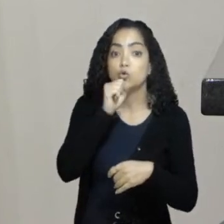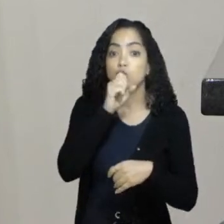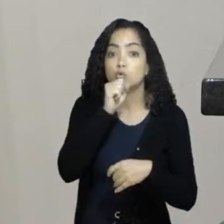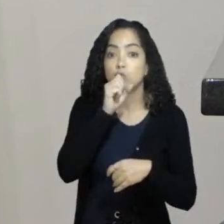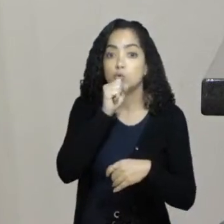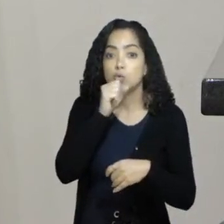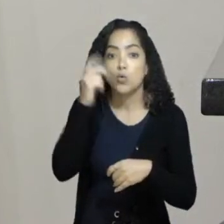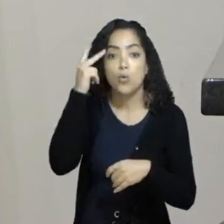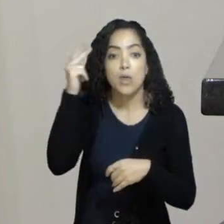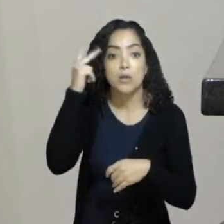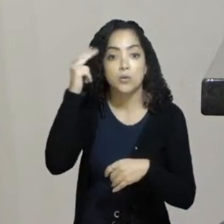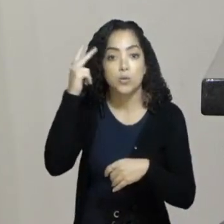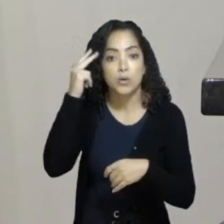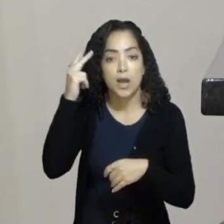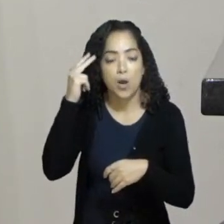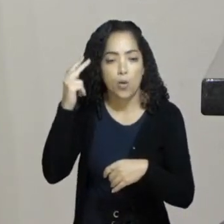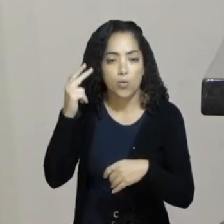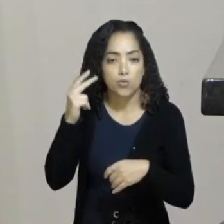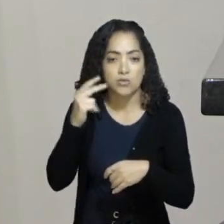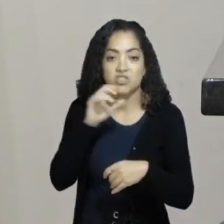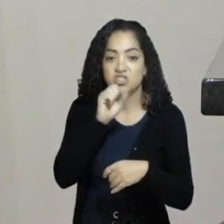pode ser de caixinha